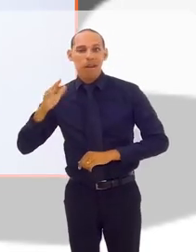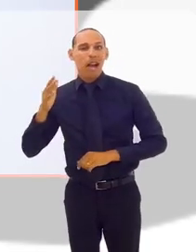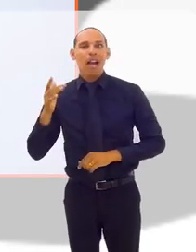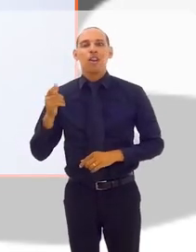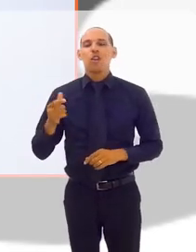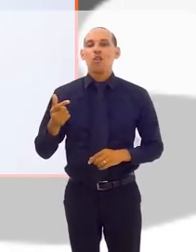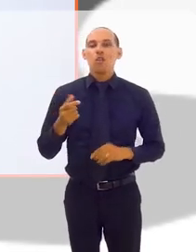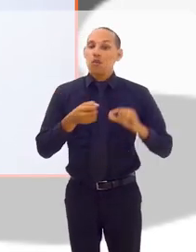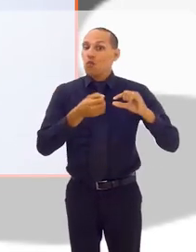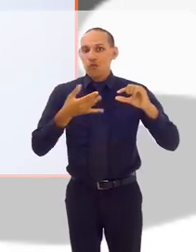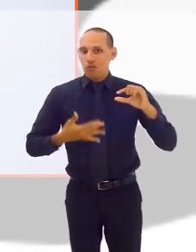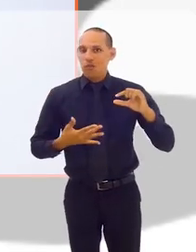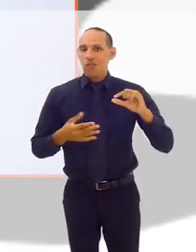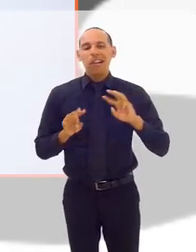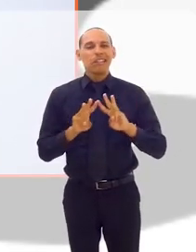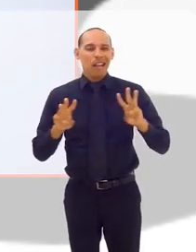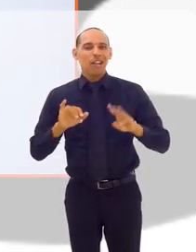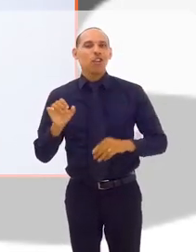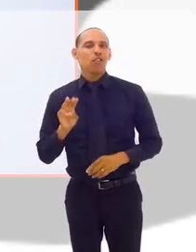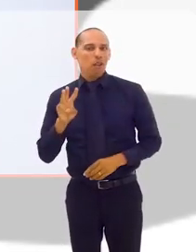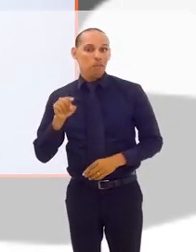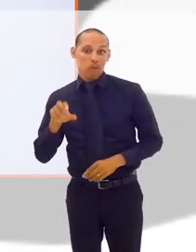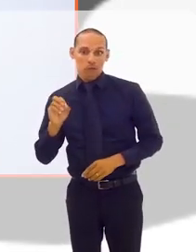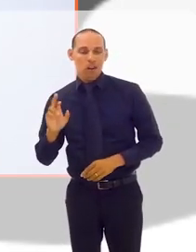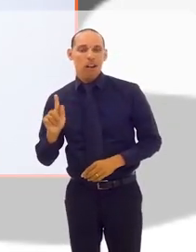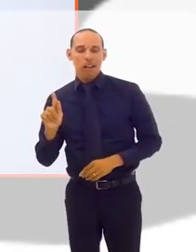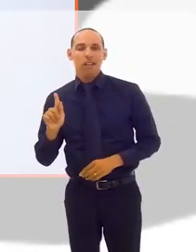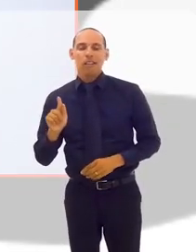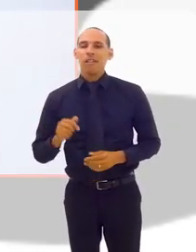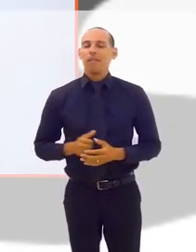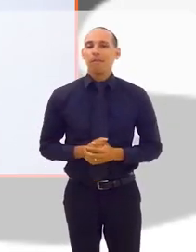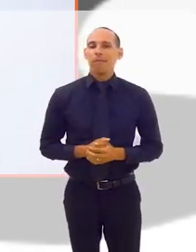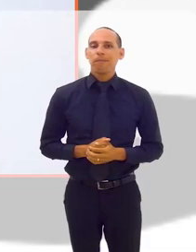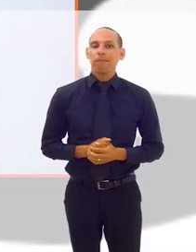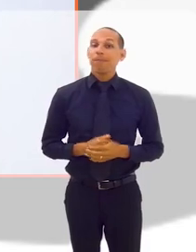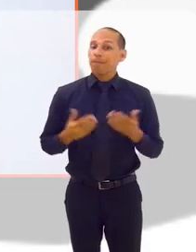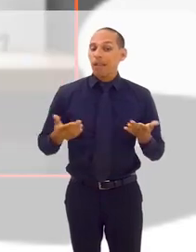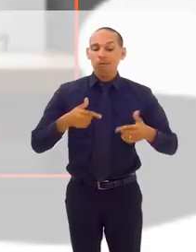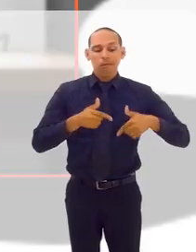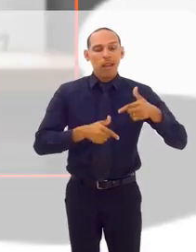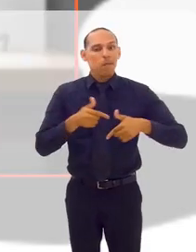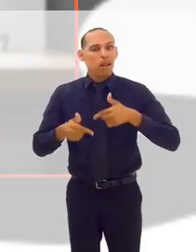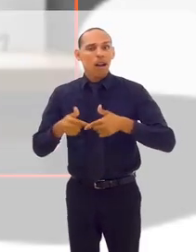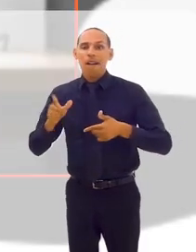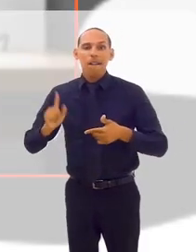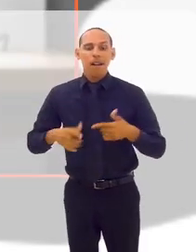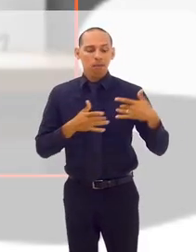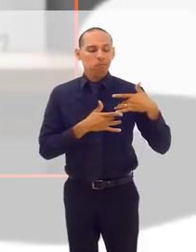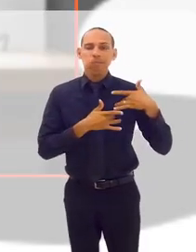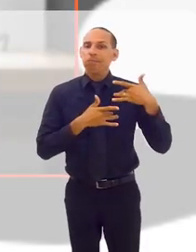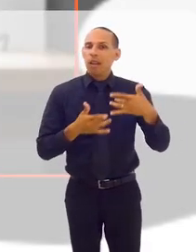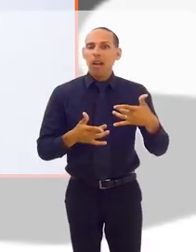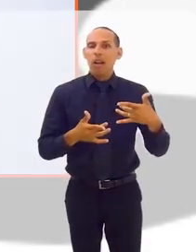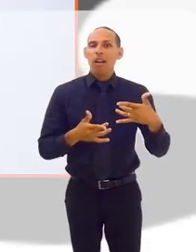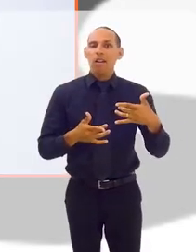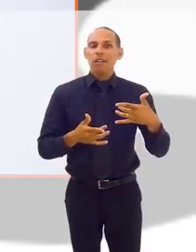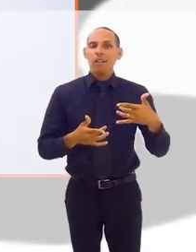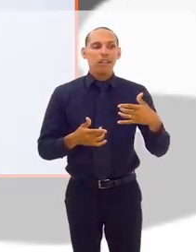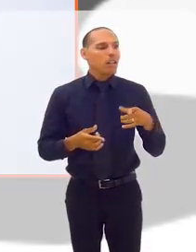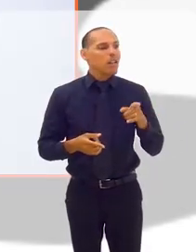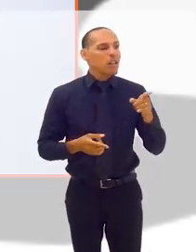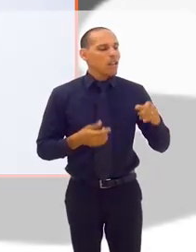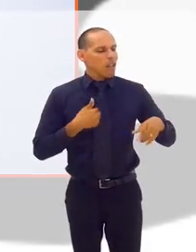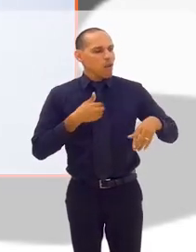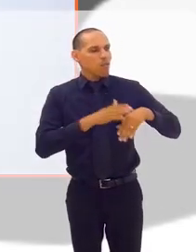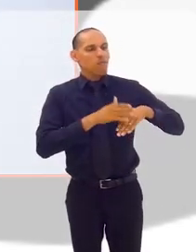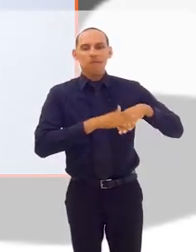vezes mais que o Google no seu site chamado jw.org, né? E esse trabalho é totalmente voluntário, que a mão esquerda